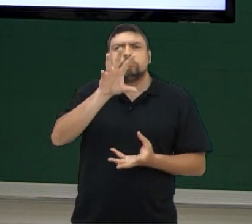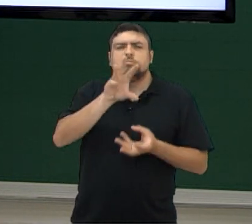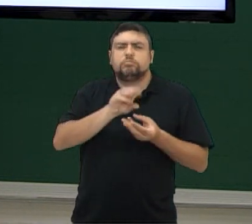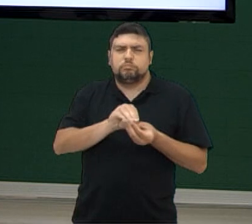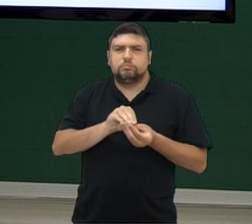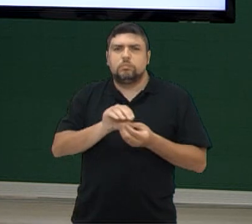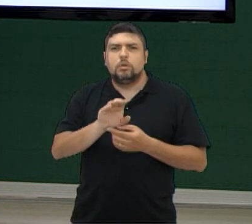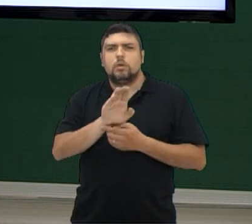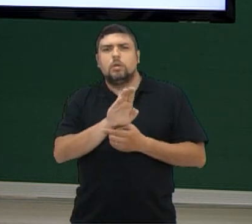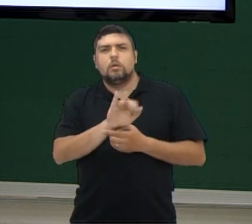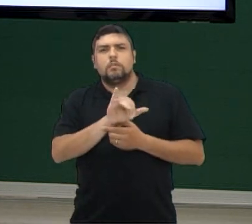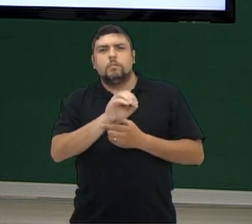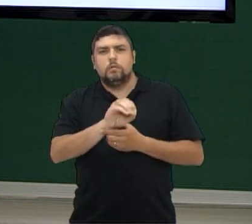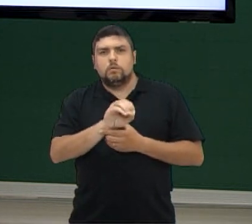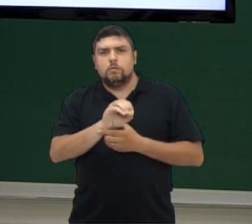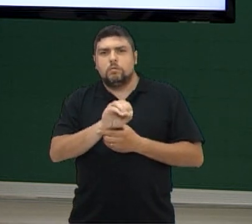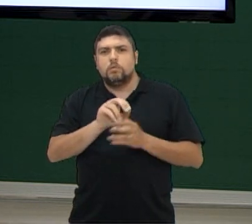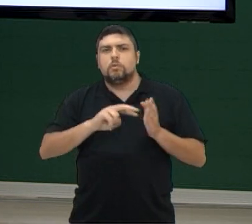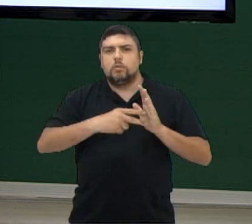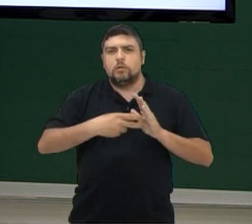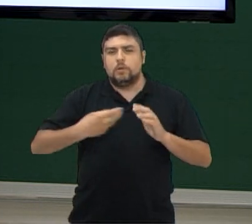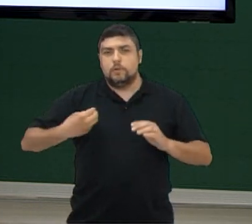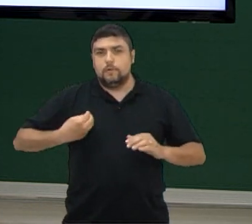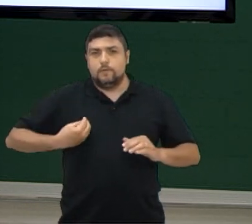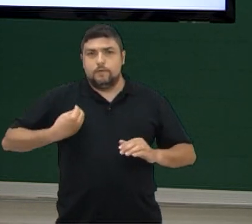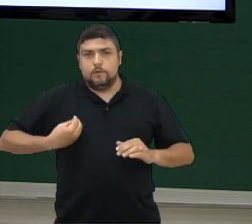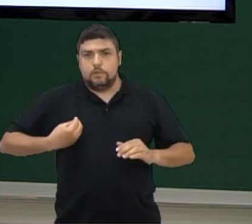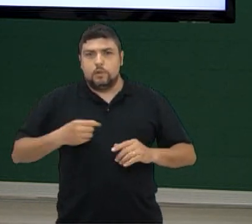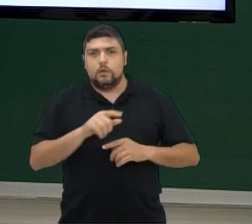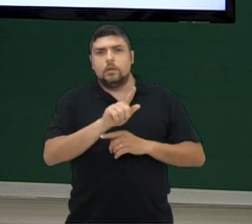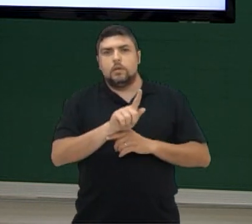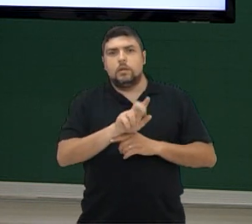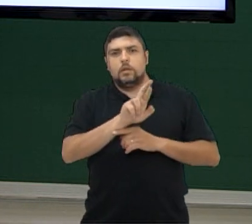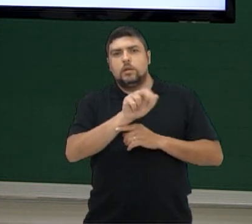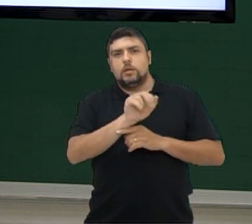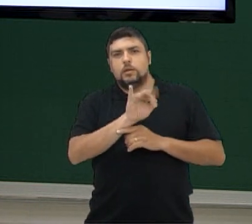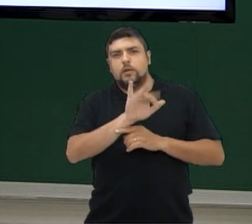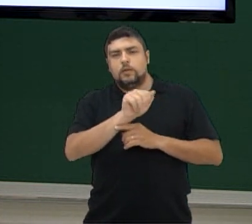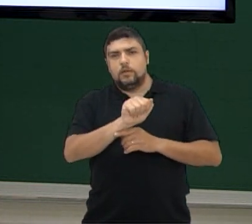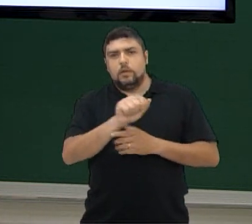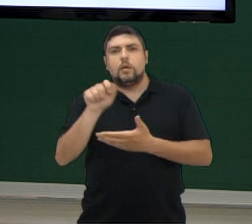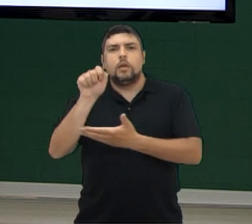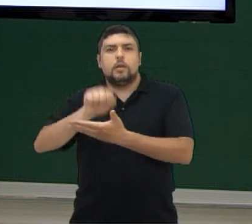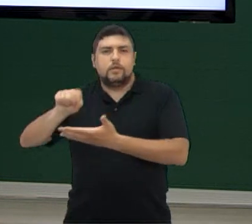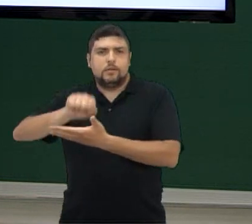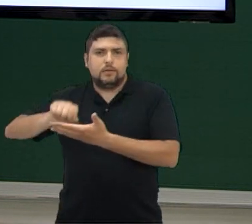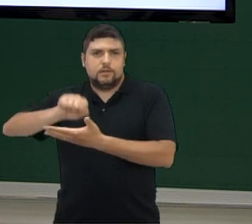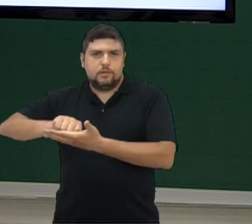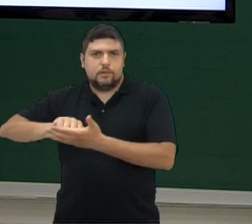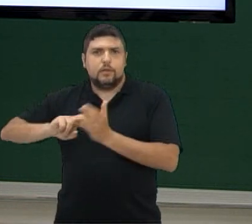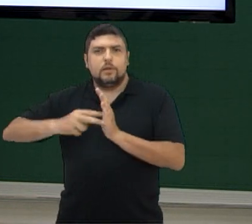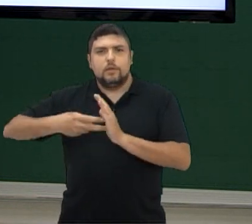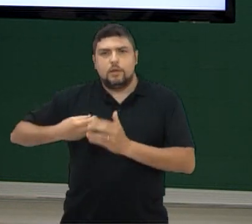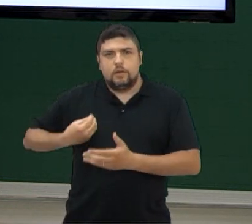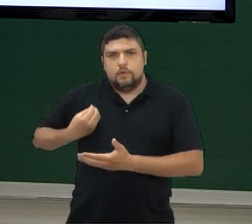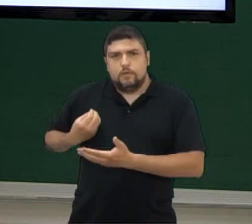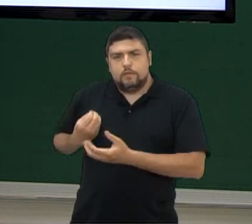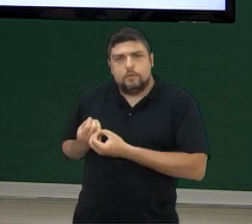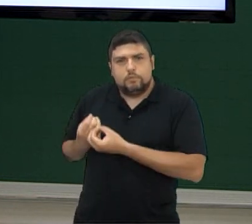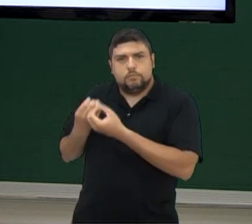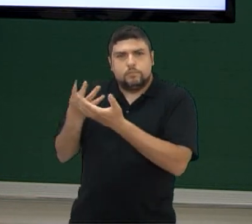Então, bio, vida, grafia, escrita, né, então escrita da vida do autor, nesse caso do Maurício de Souza. Né, então